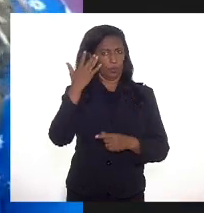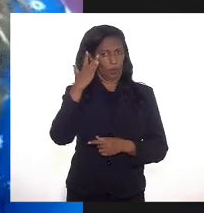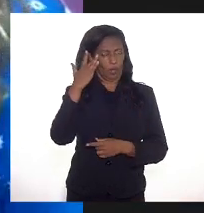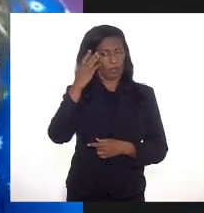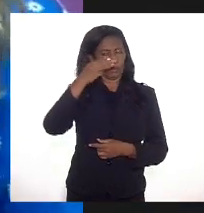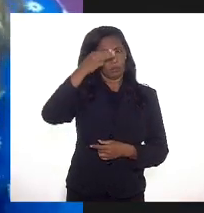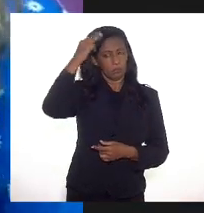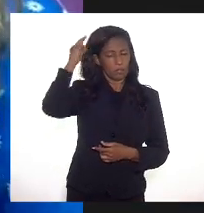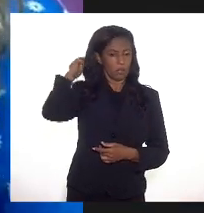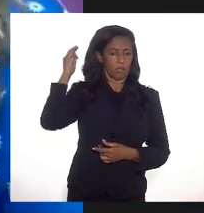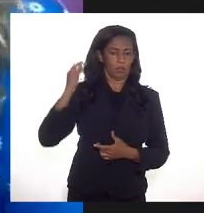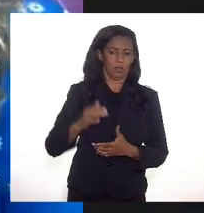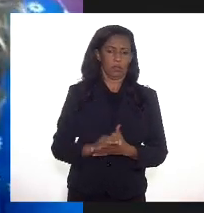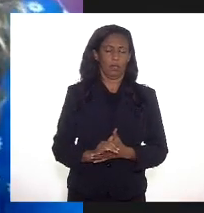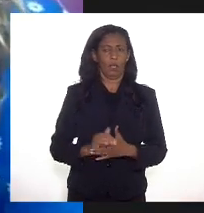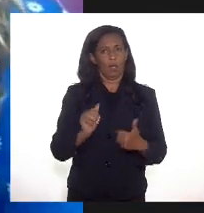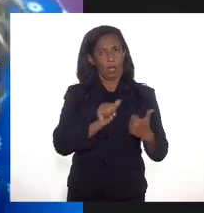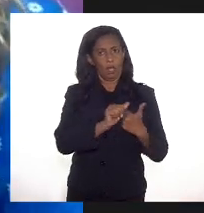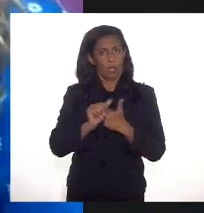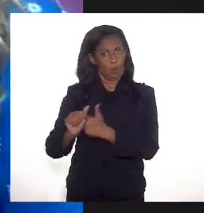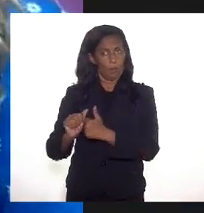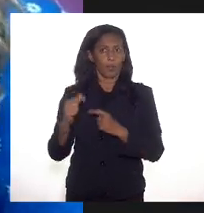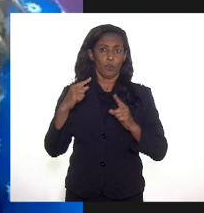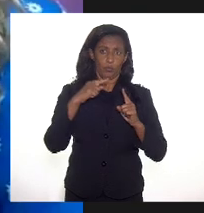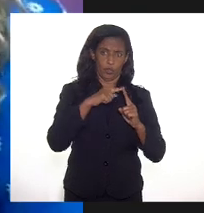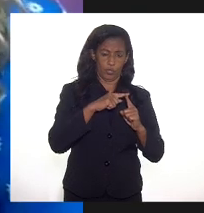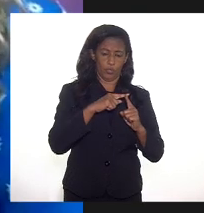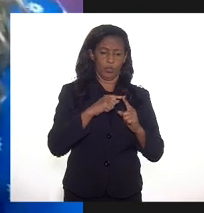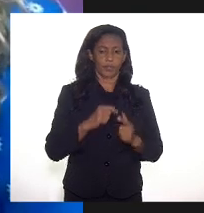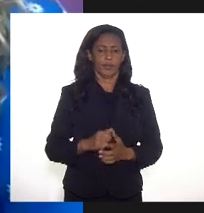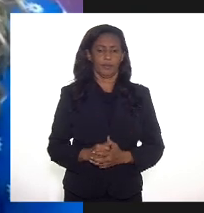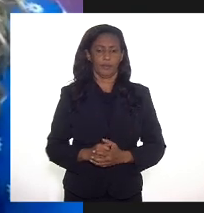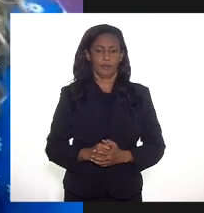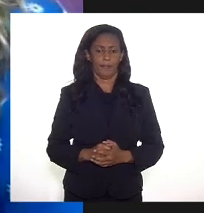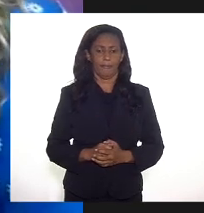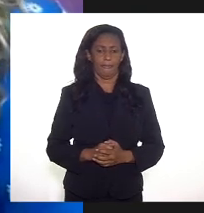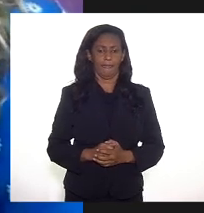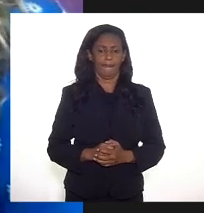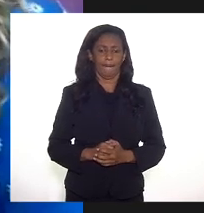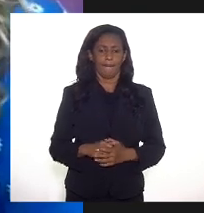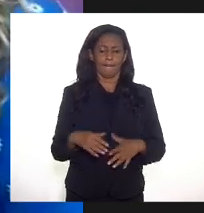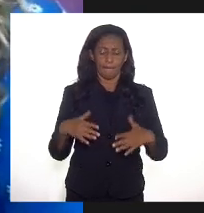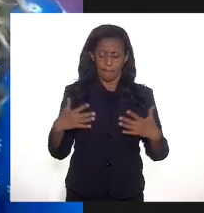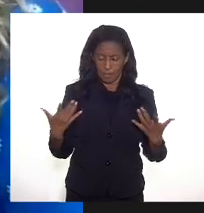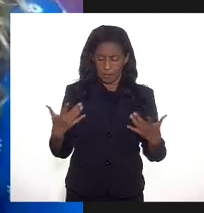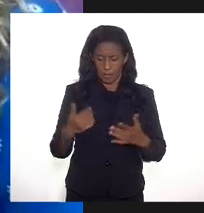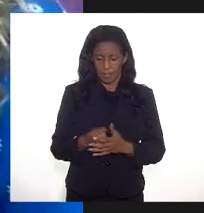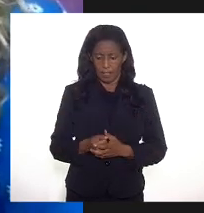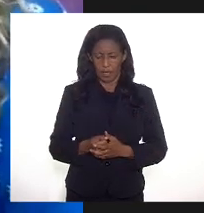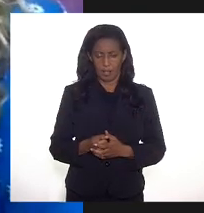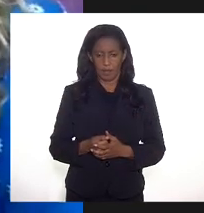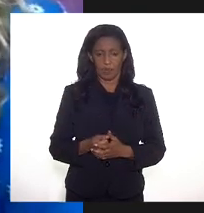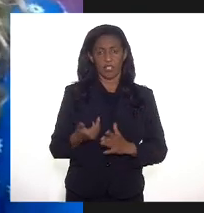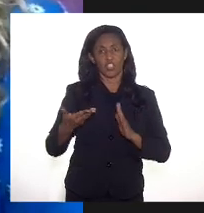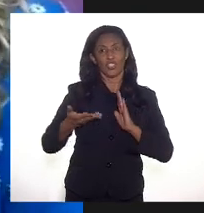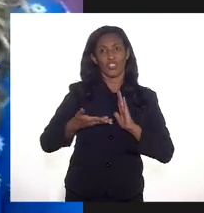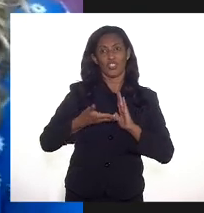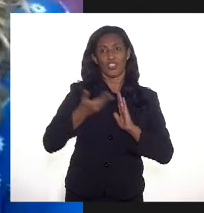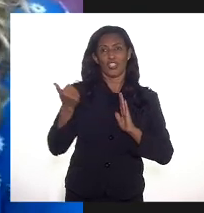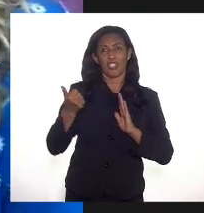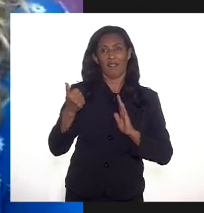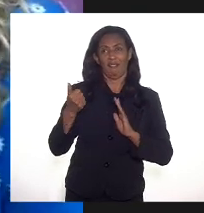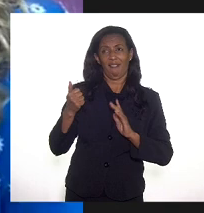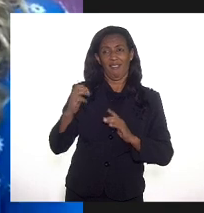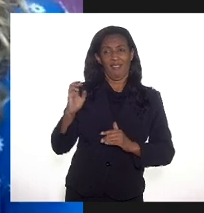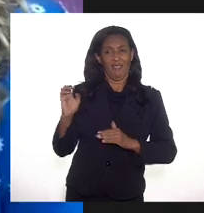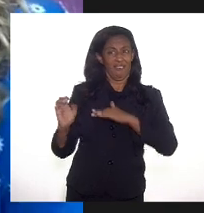Pacheco acompanhou o objetivo, né? Que é justamente que a gente tire essas empresas.